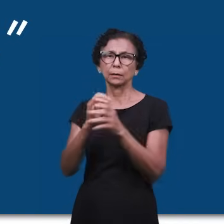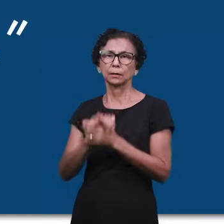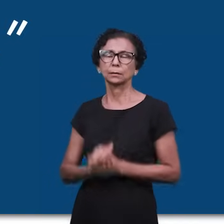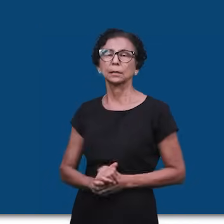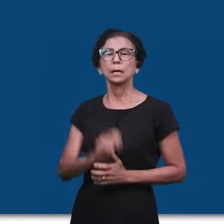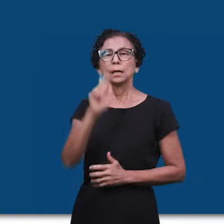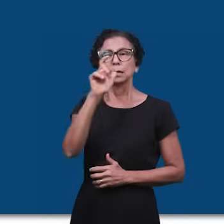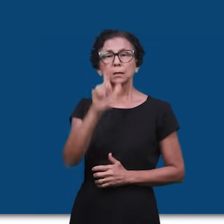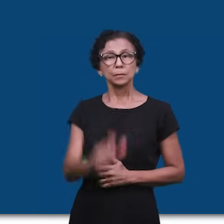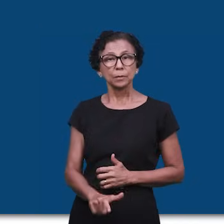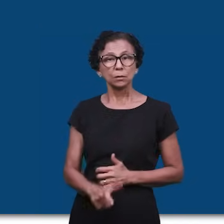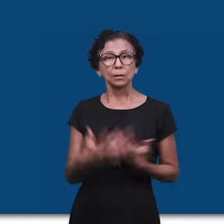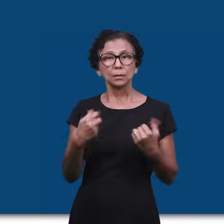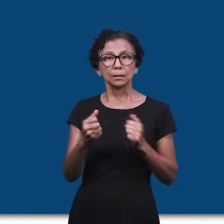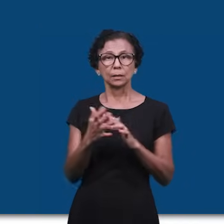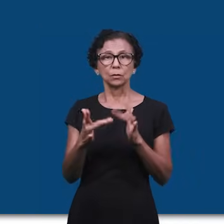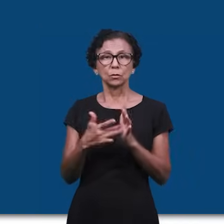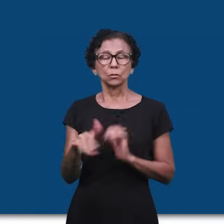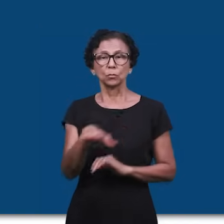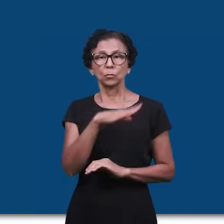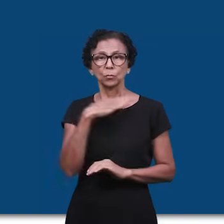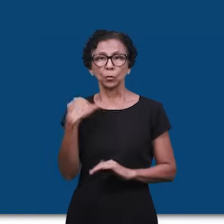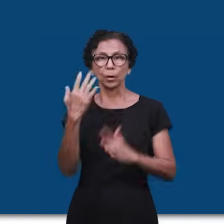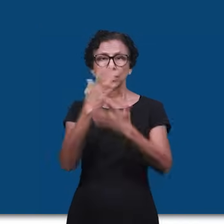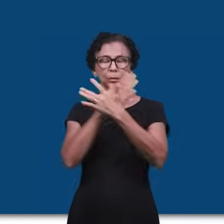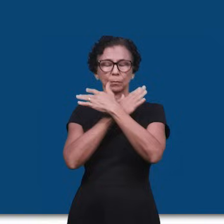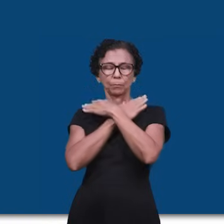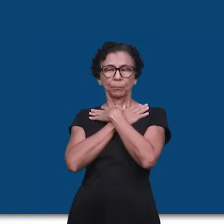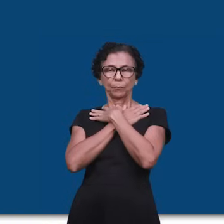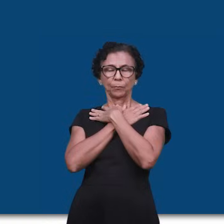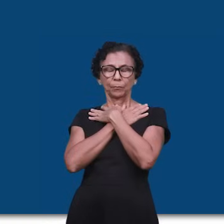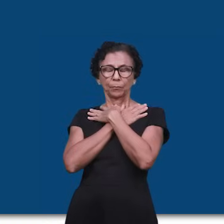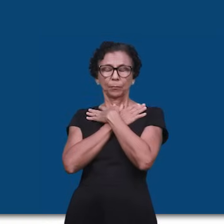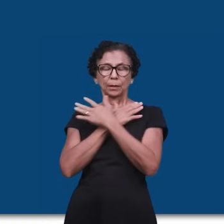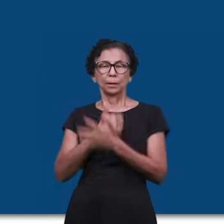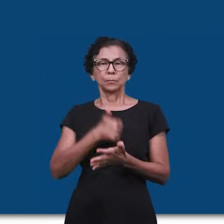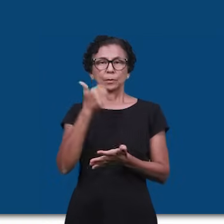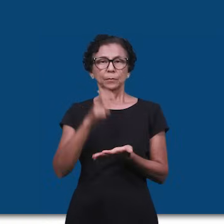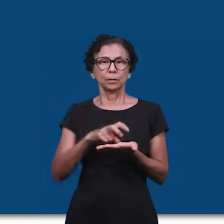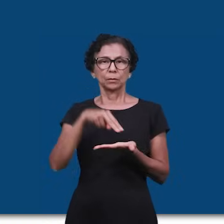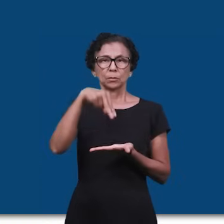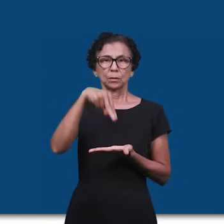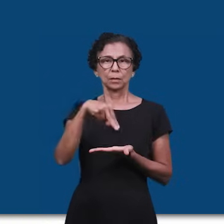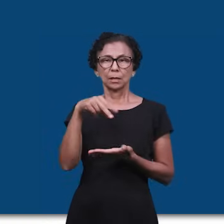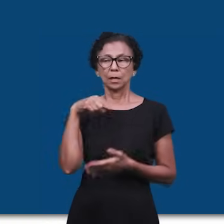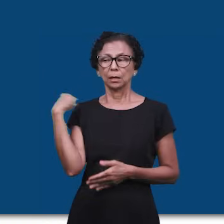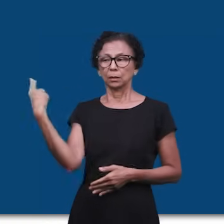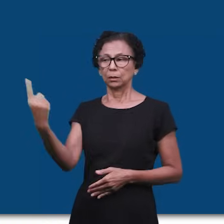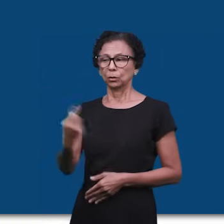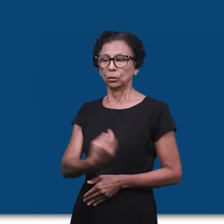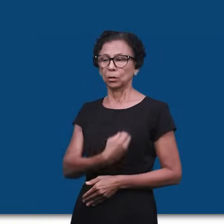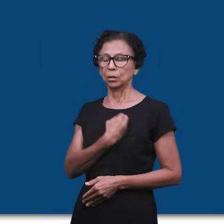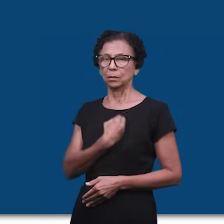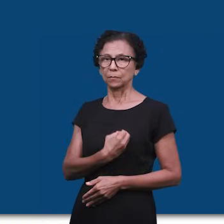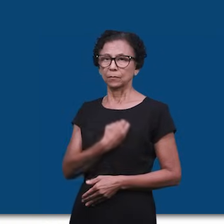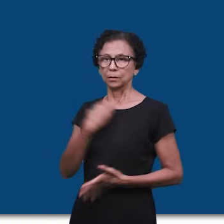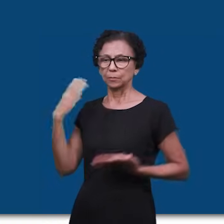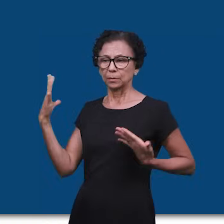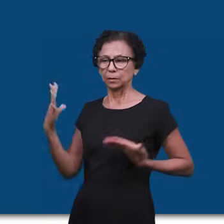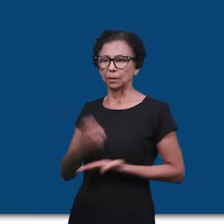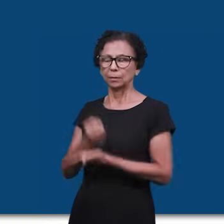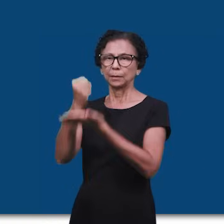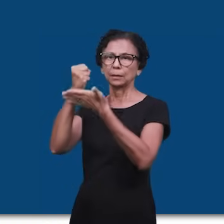ressuscitarão primeiro. Depois, nós que ficarmos vivos seremos arrebatados juntamente com eles